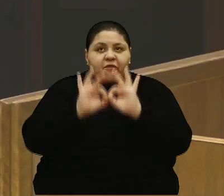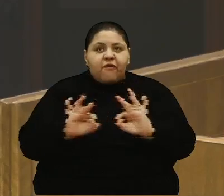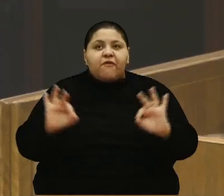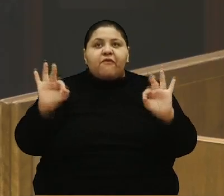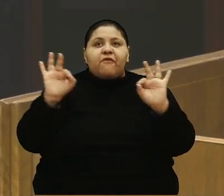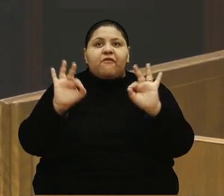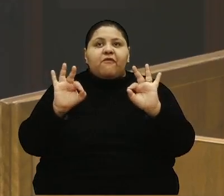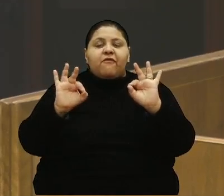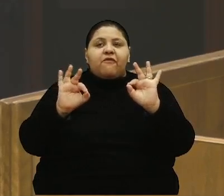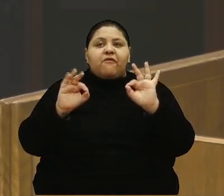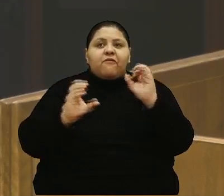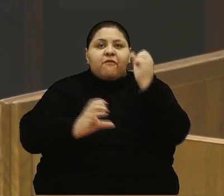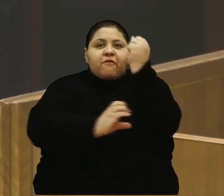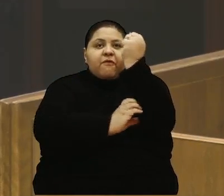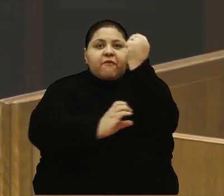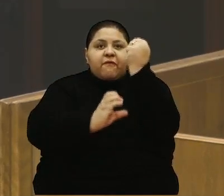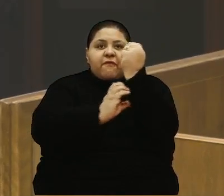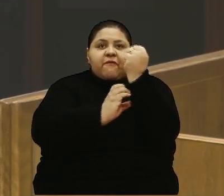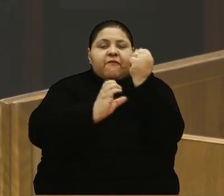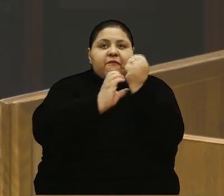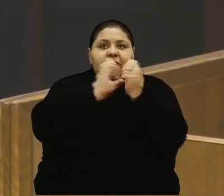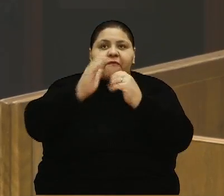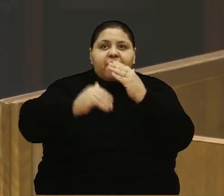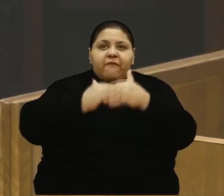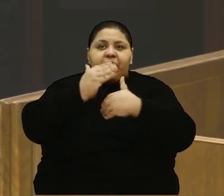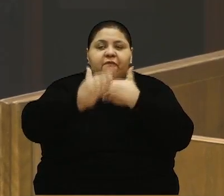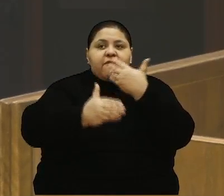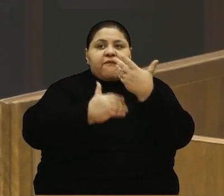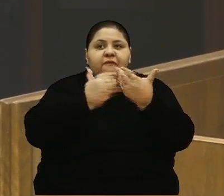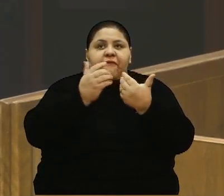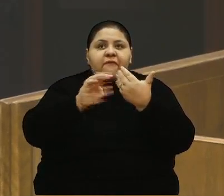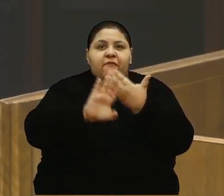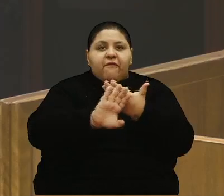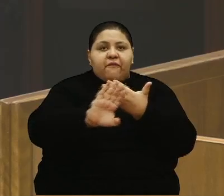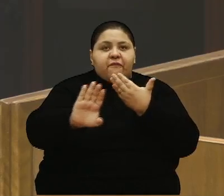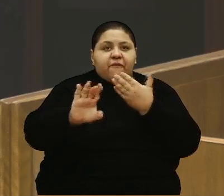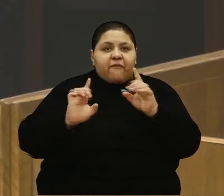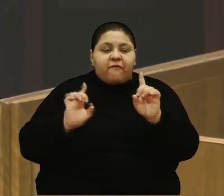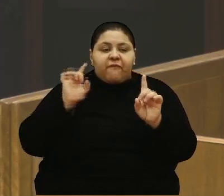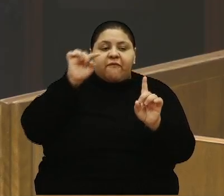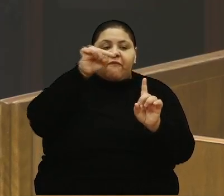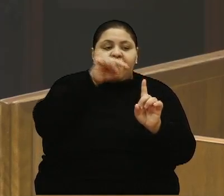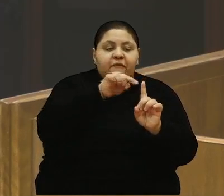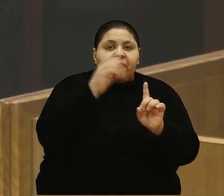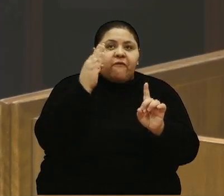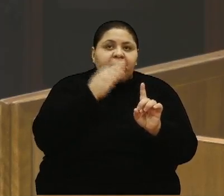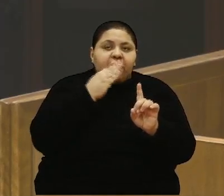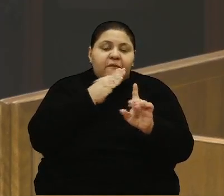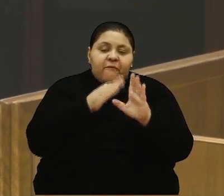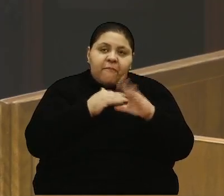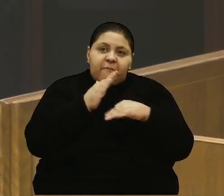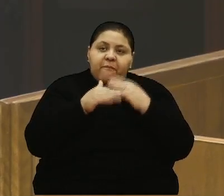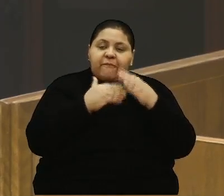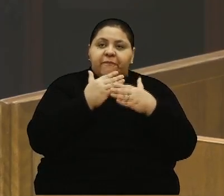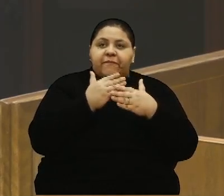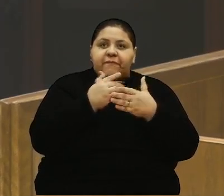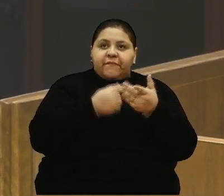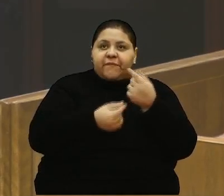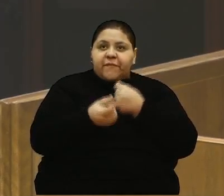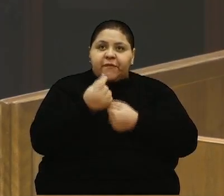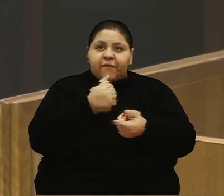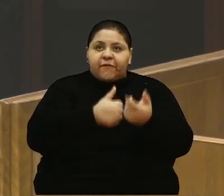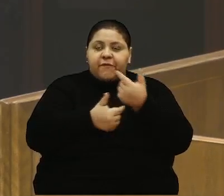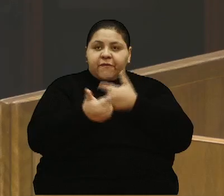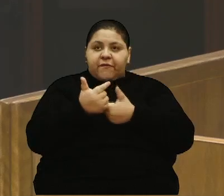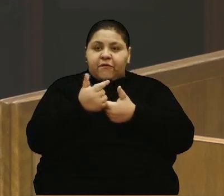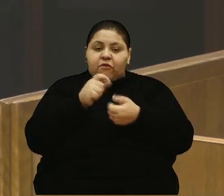e desburocratização do processo de licenciamento com o objetivo de acelerar o desenvolvimento econômico e a atração